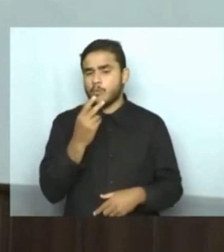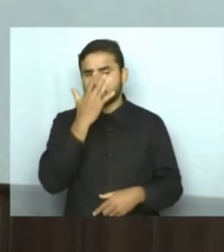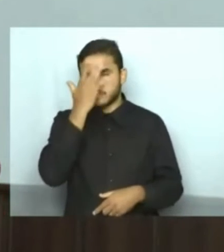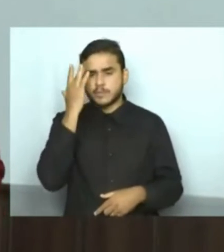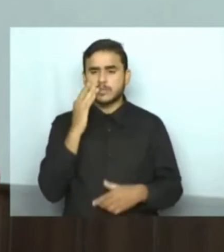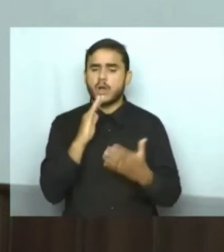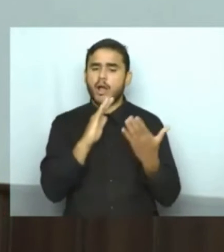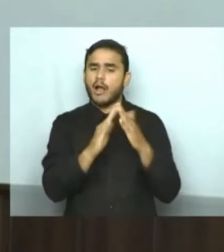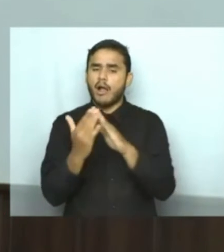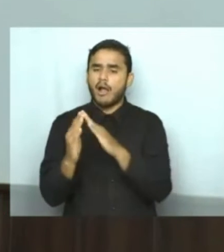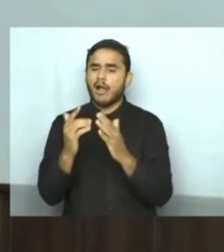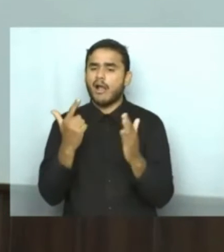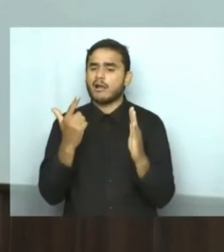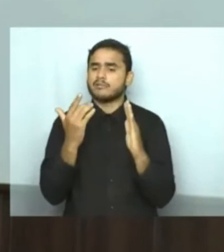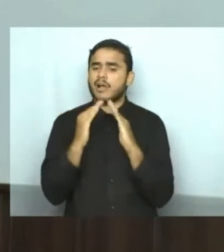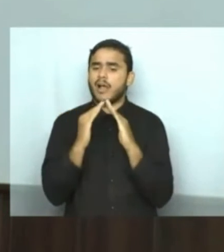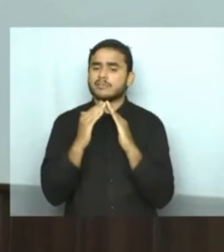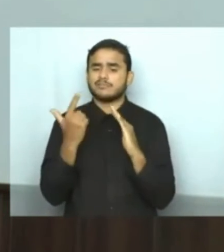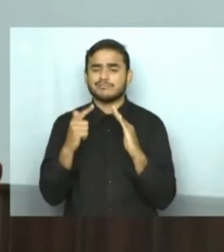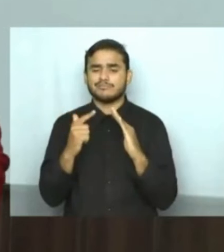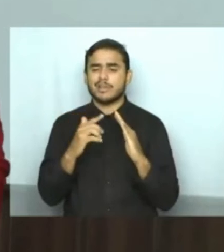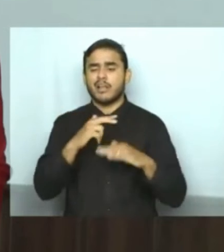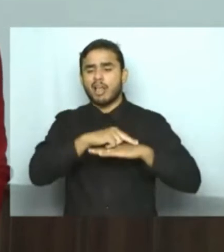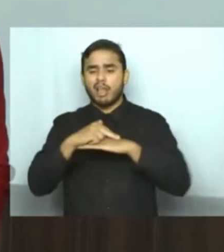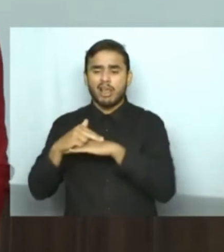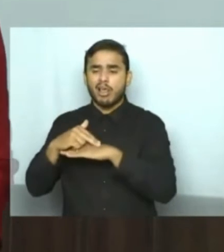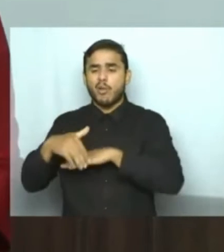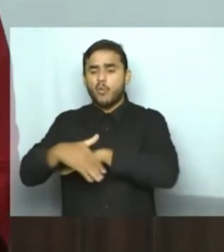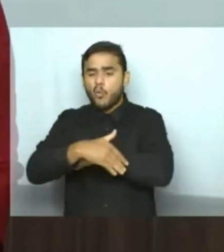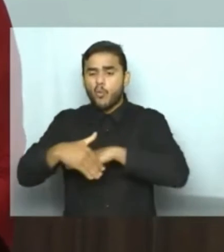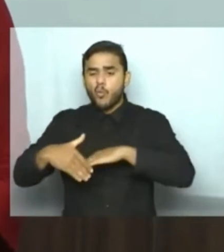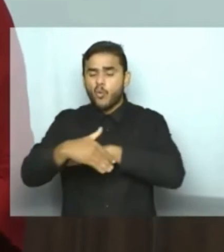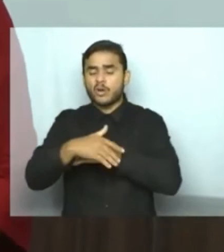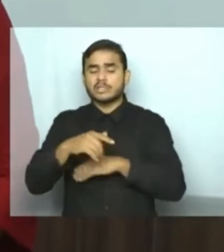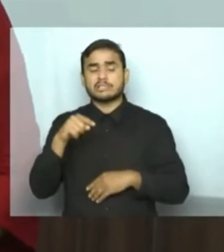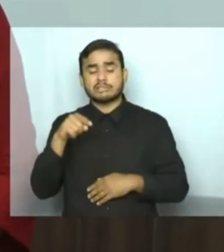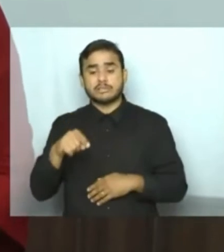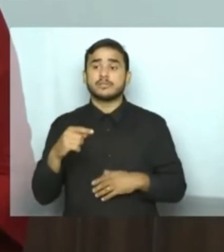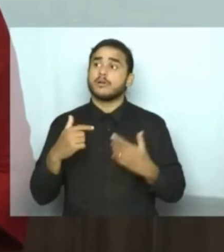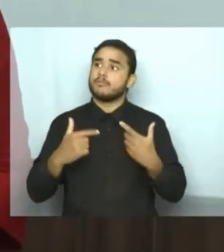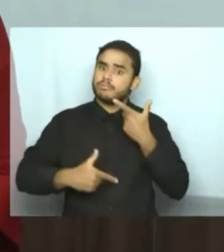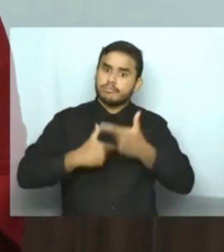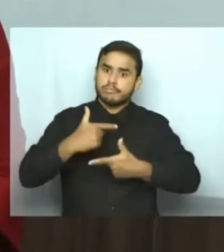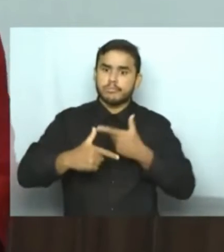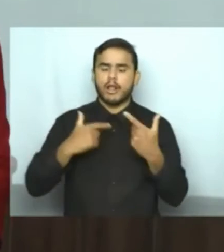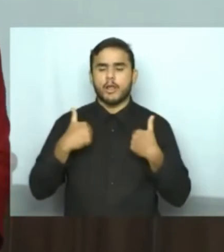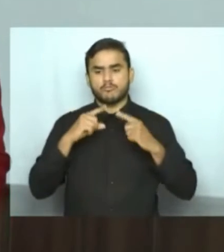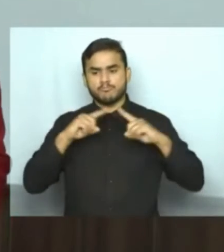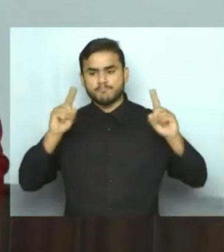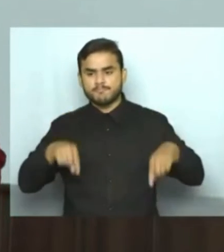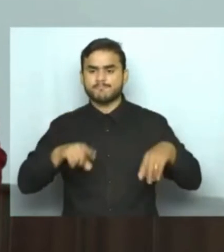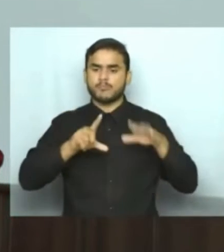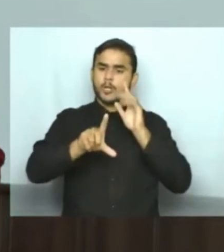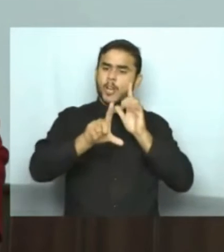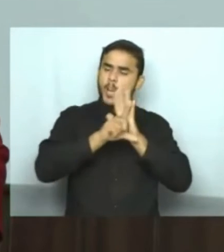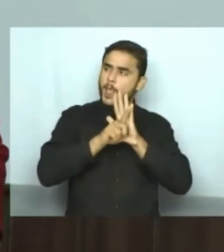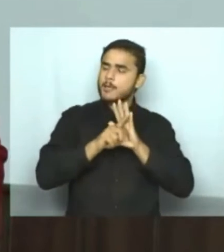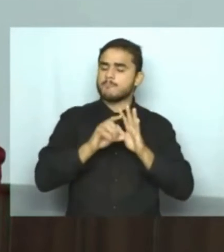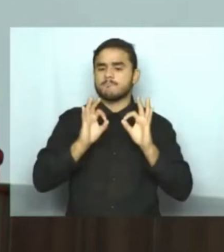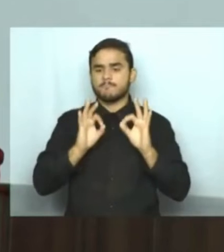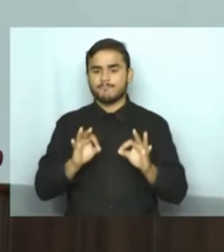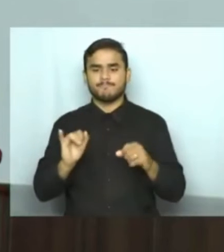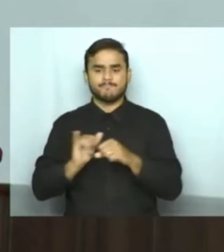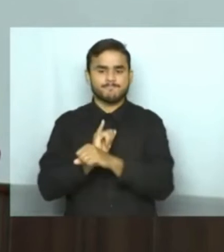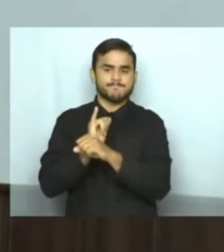proposição, num requerimento, num projeto de lei e luta para que isso possa se concretizar. E é dessa forma que a gente